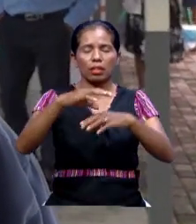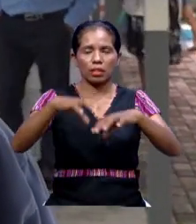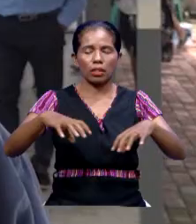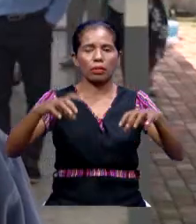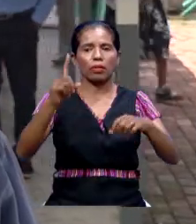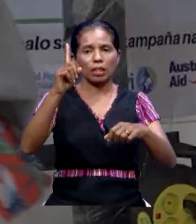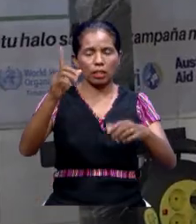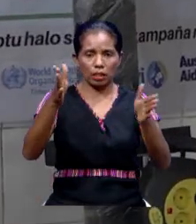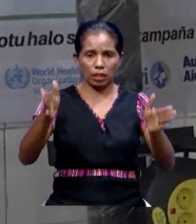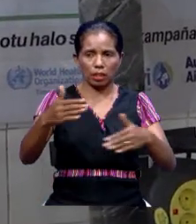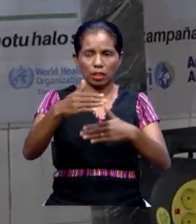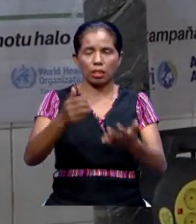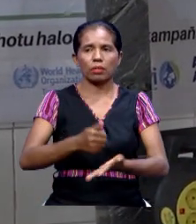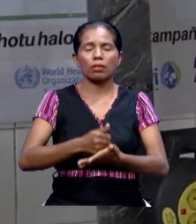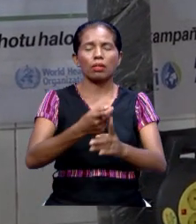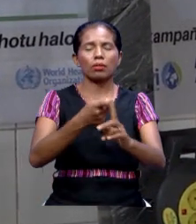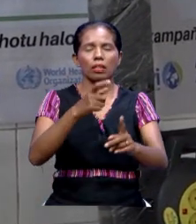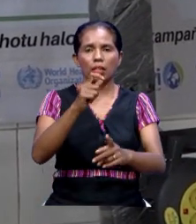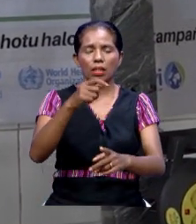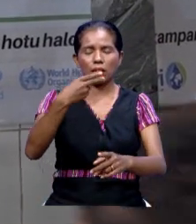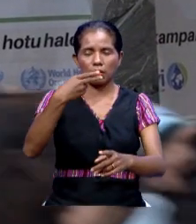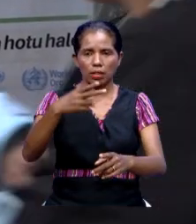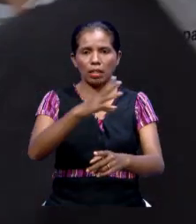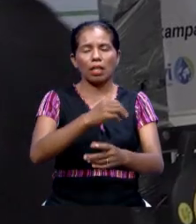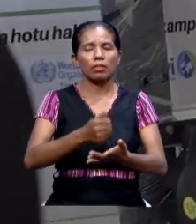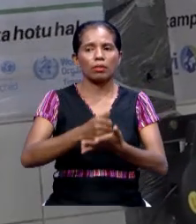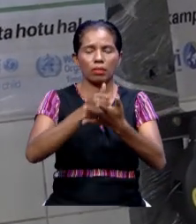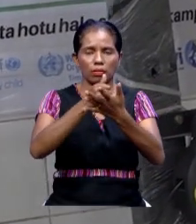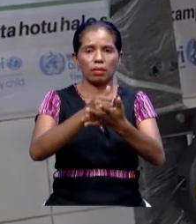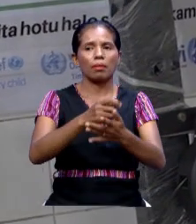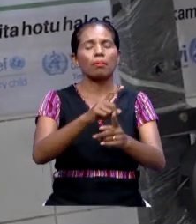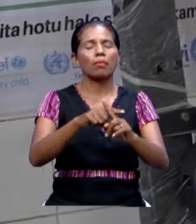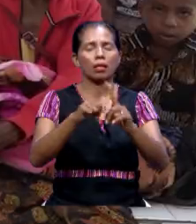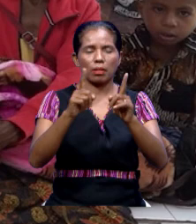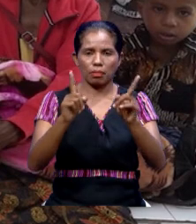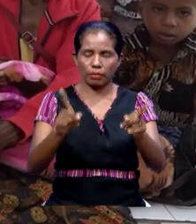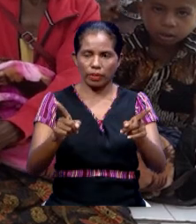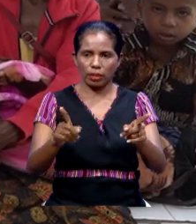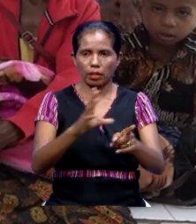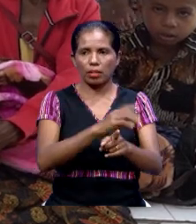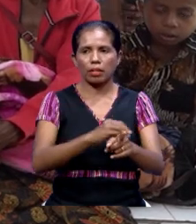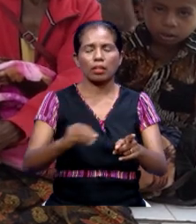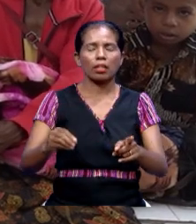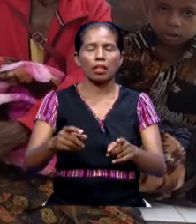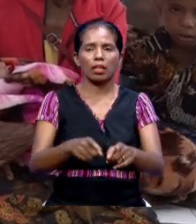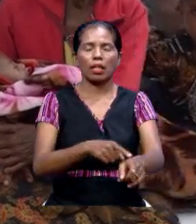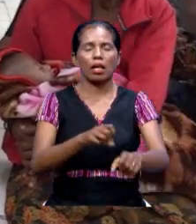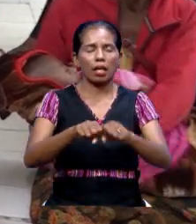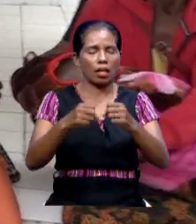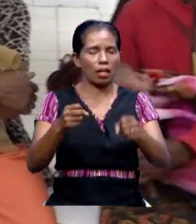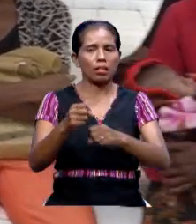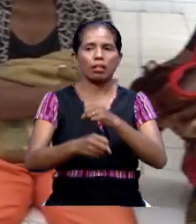apoio Rusi Telkomsel pode facilita banhira eletricidade mate, mas be gerador ne avardia do durante tinang idaona.